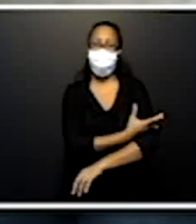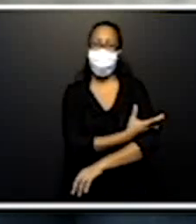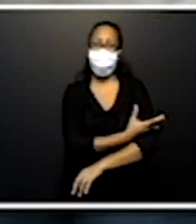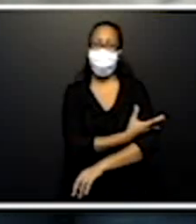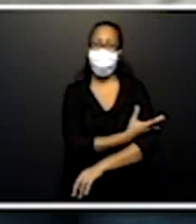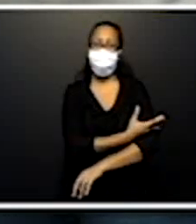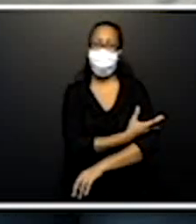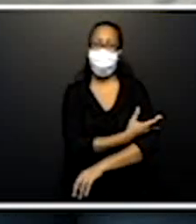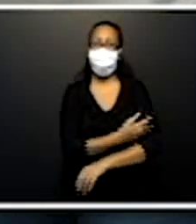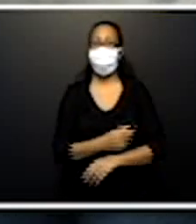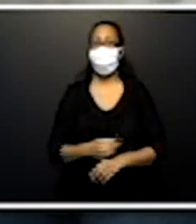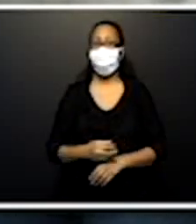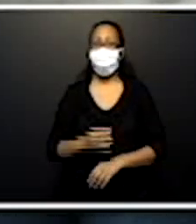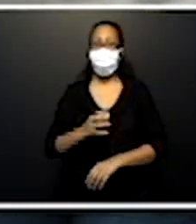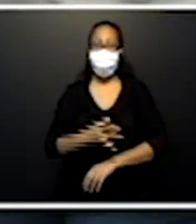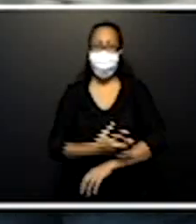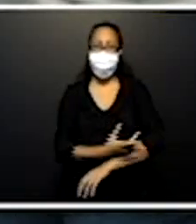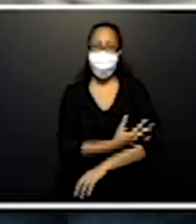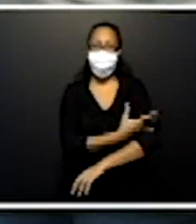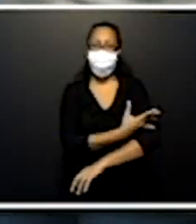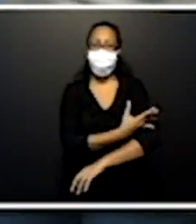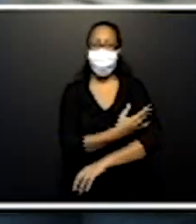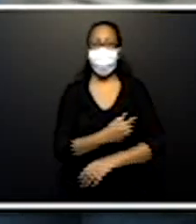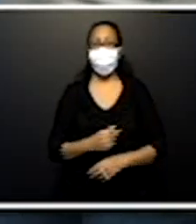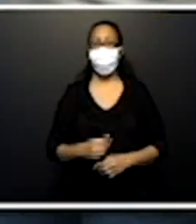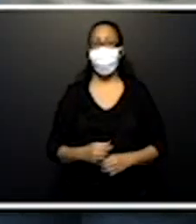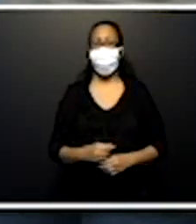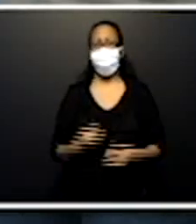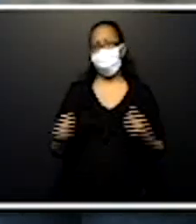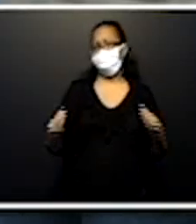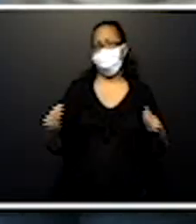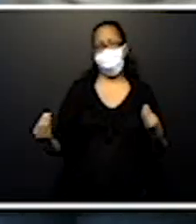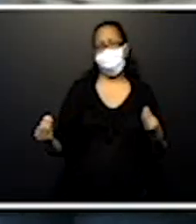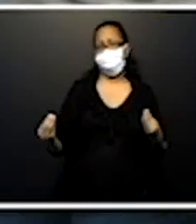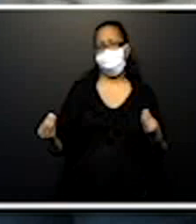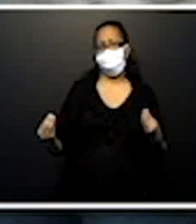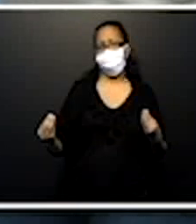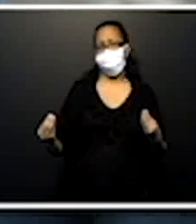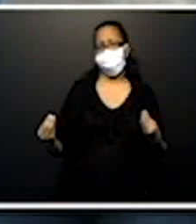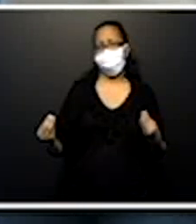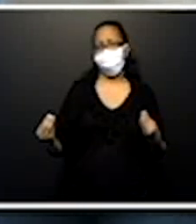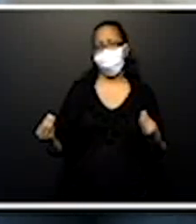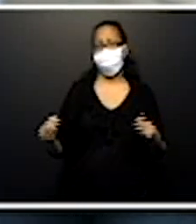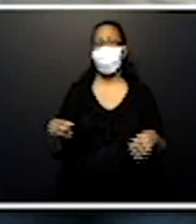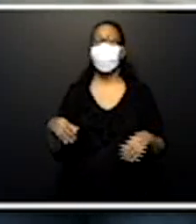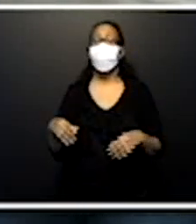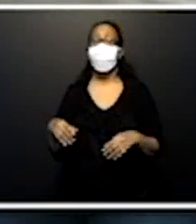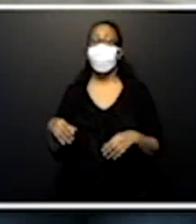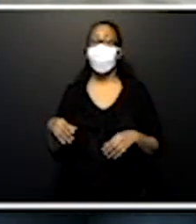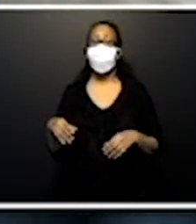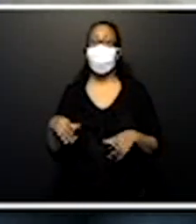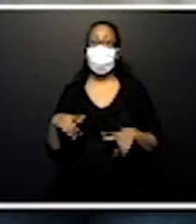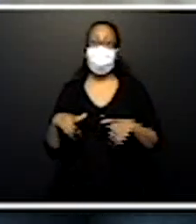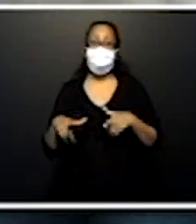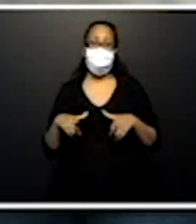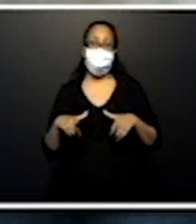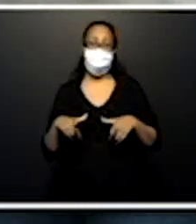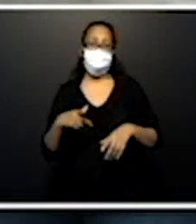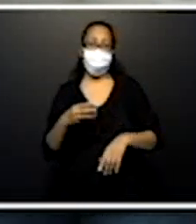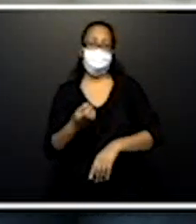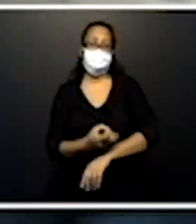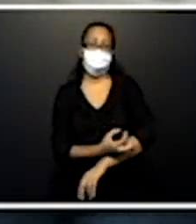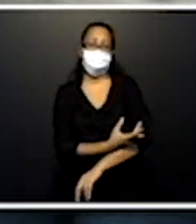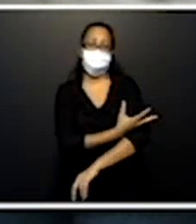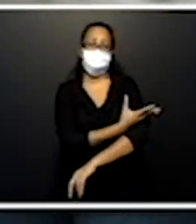de sensações pelos órgãos do sentido. Por quê? Como assim? Olha, ele trabalha os órgãos, as